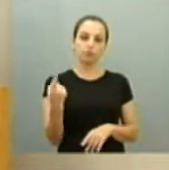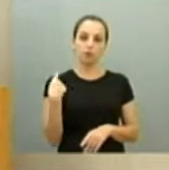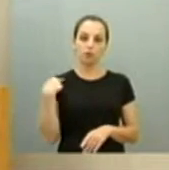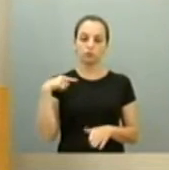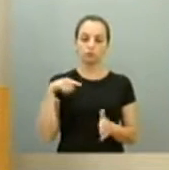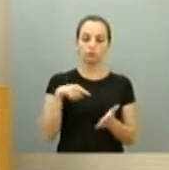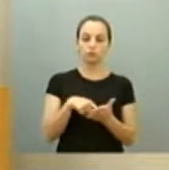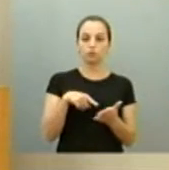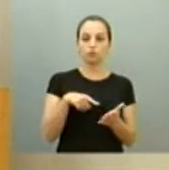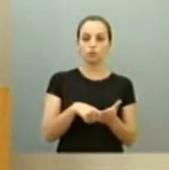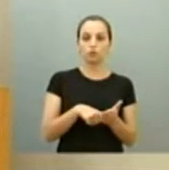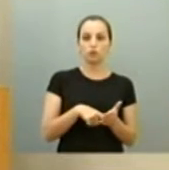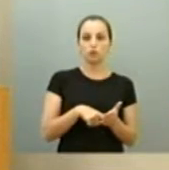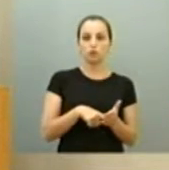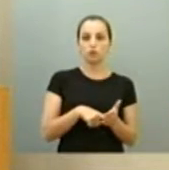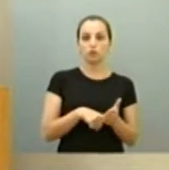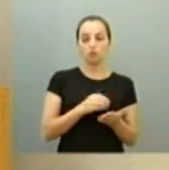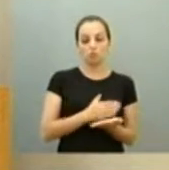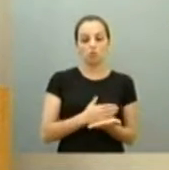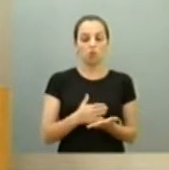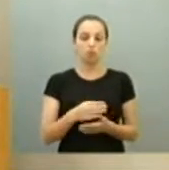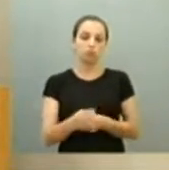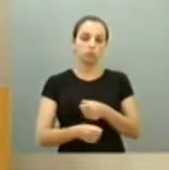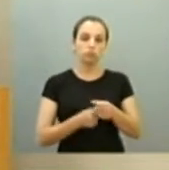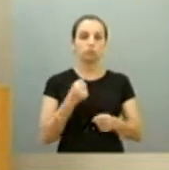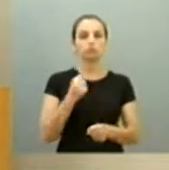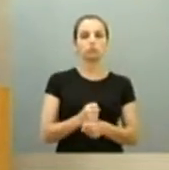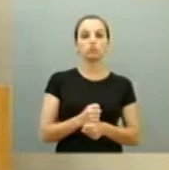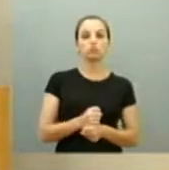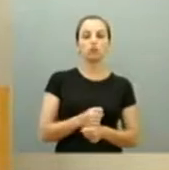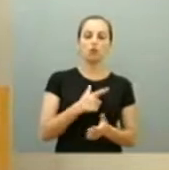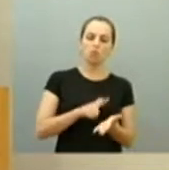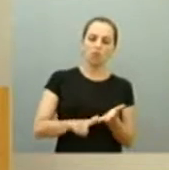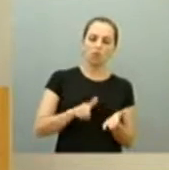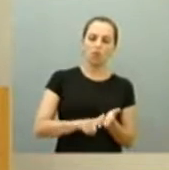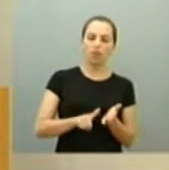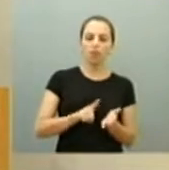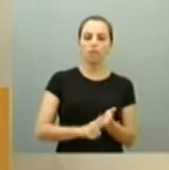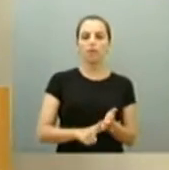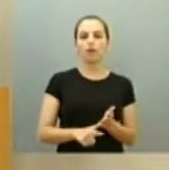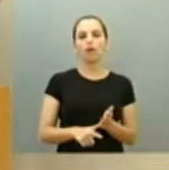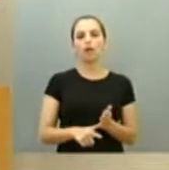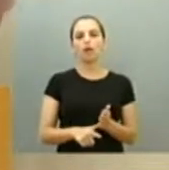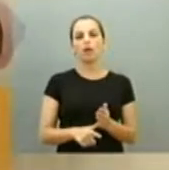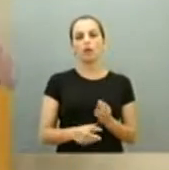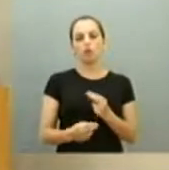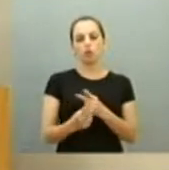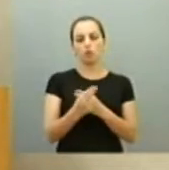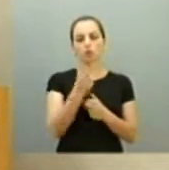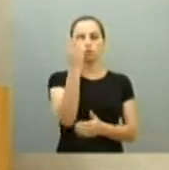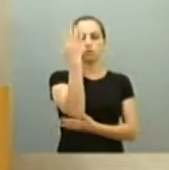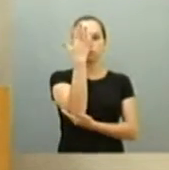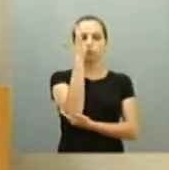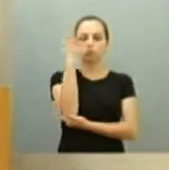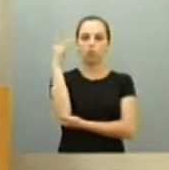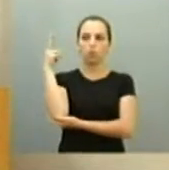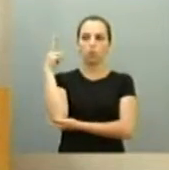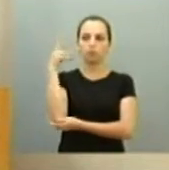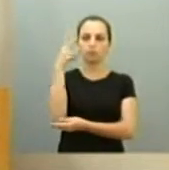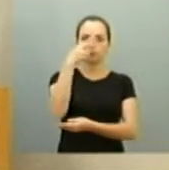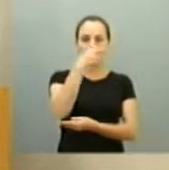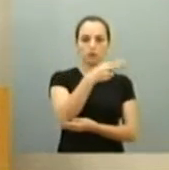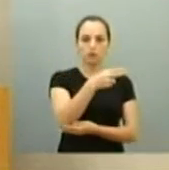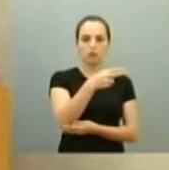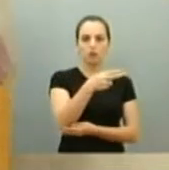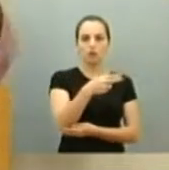indicações nesse comecinho de ano, para a limpeza, para as podas, agradecer o Júnior pela força aí, Júnior, ter nos